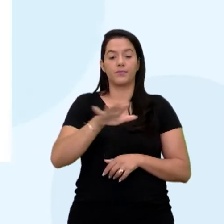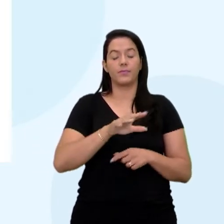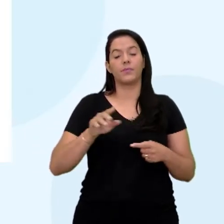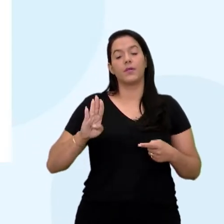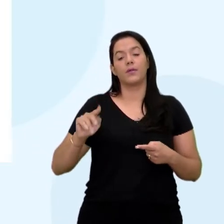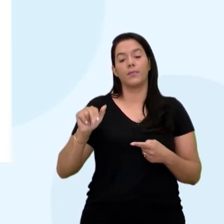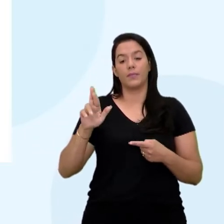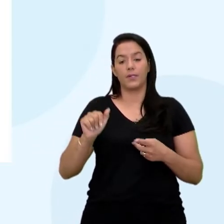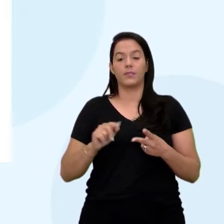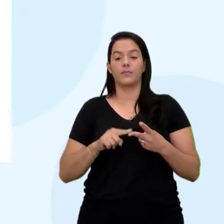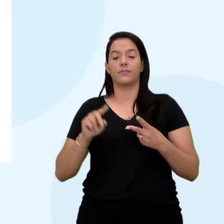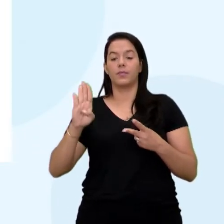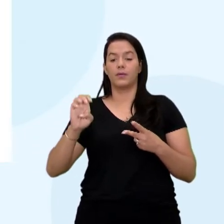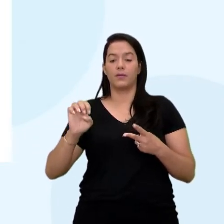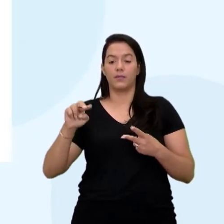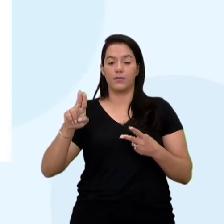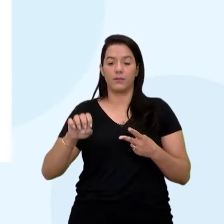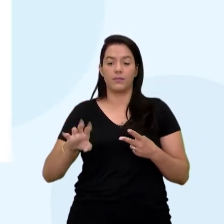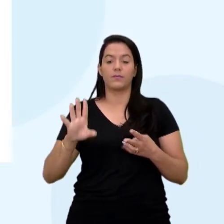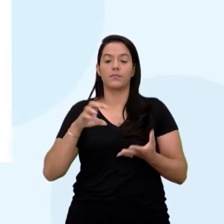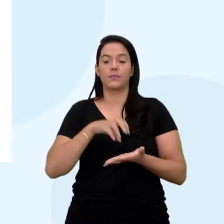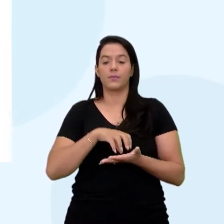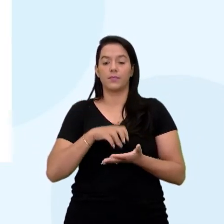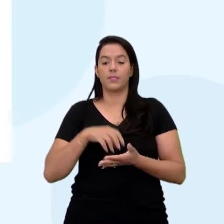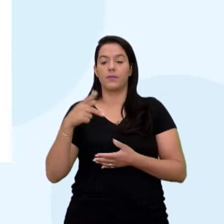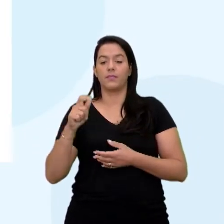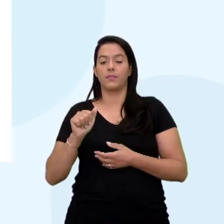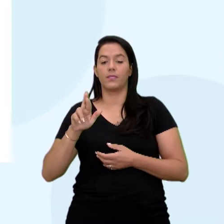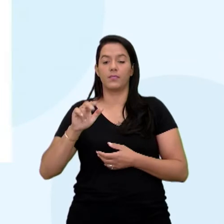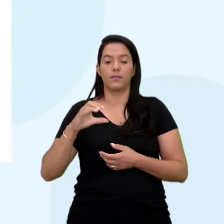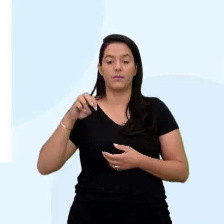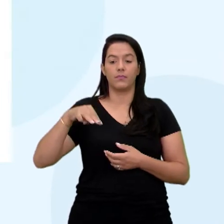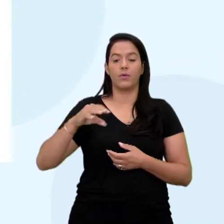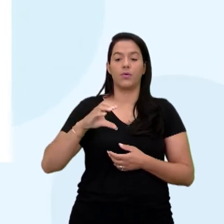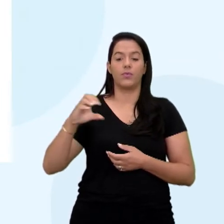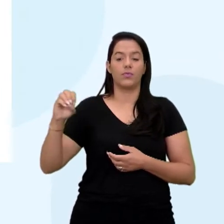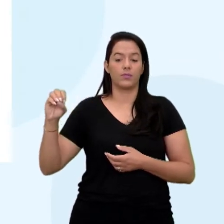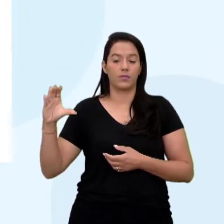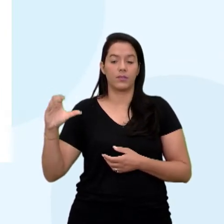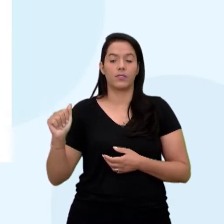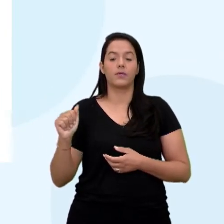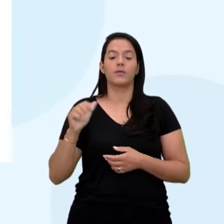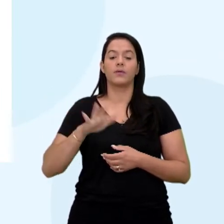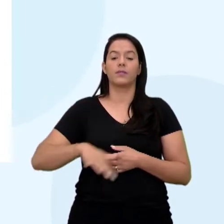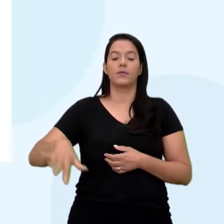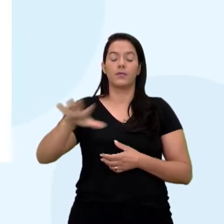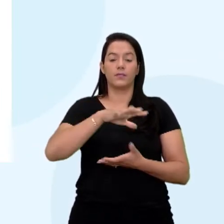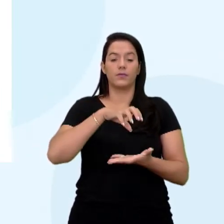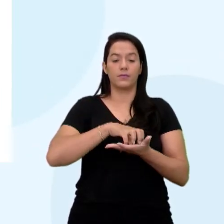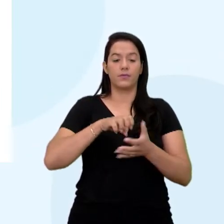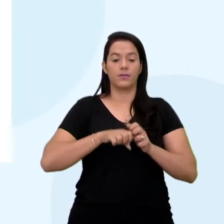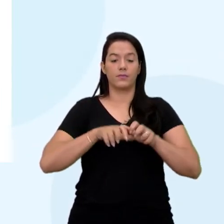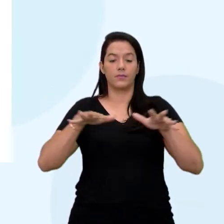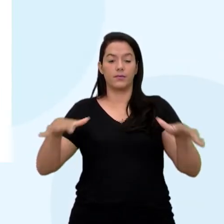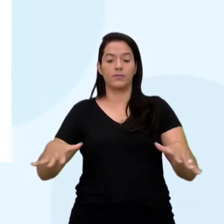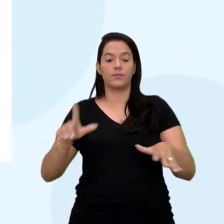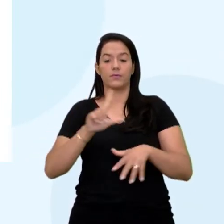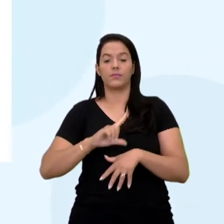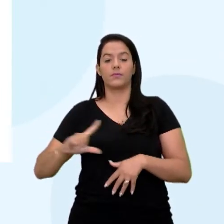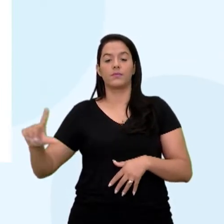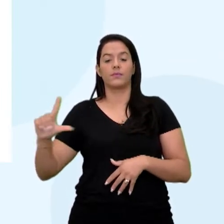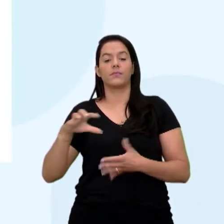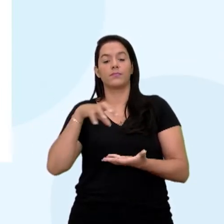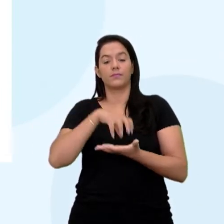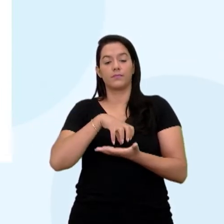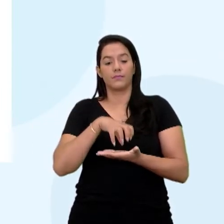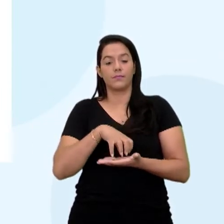Brás, Belém, Pari, Moca, que na verdade ali é o centro expandido da Zona Leste. É o centrão.